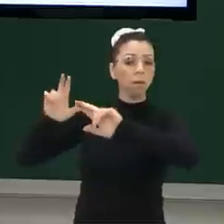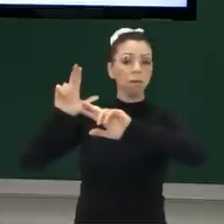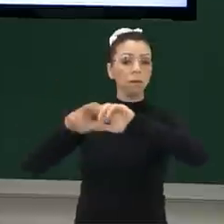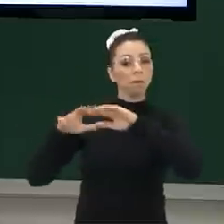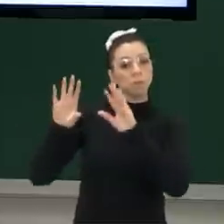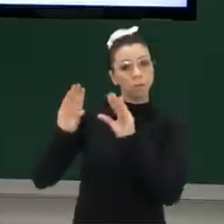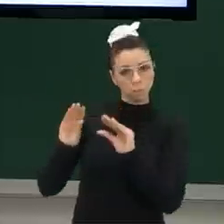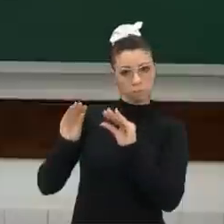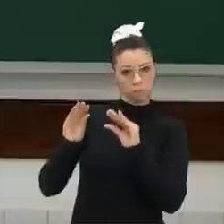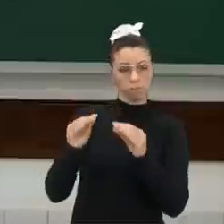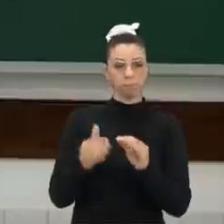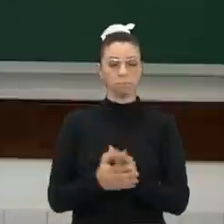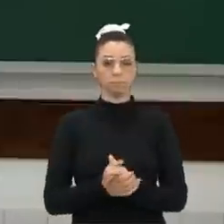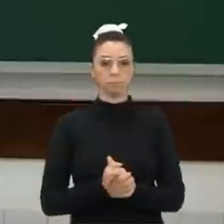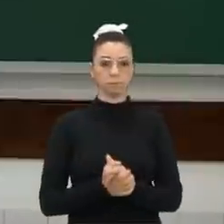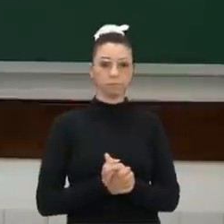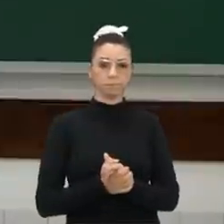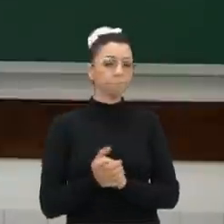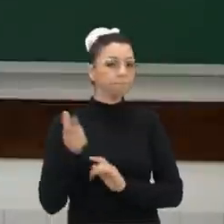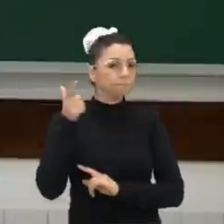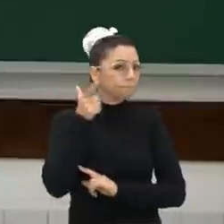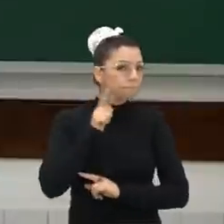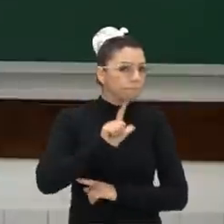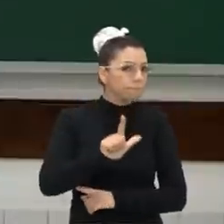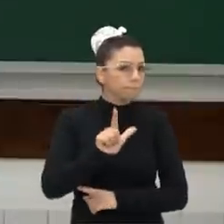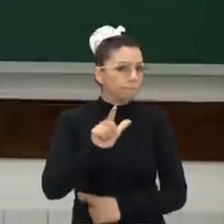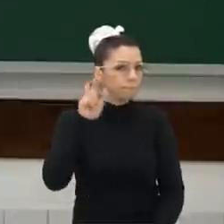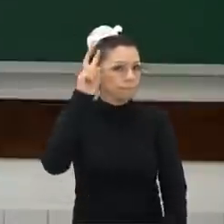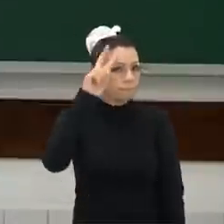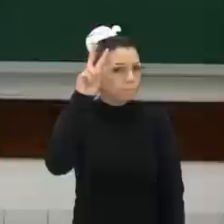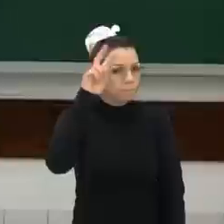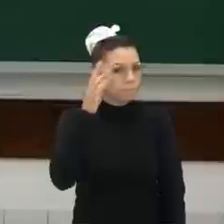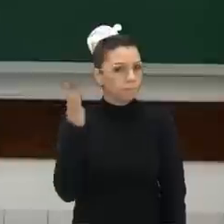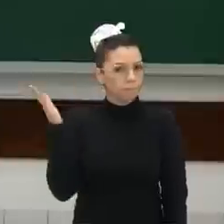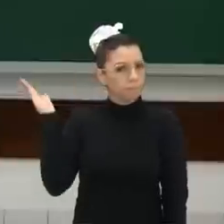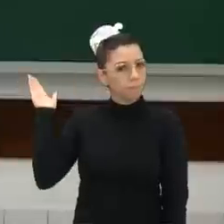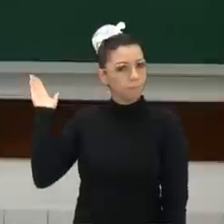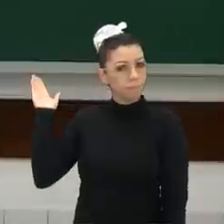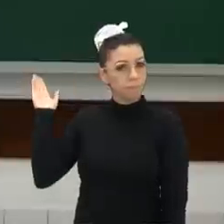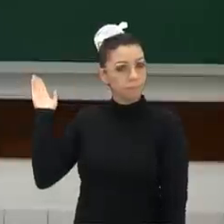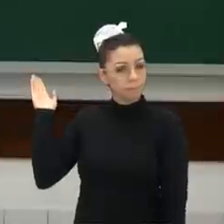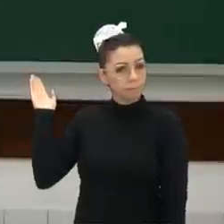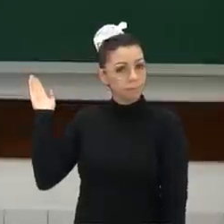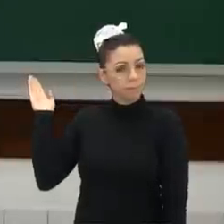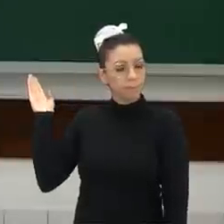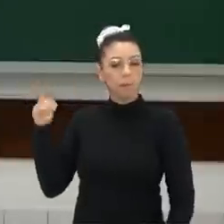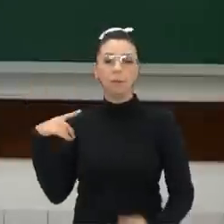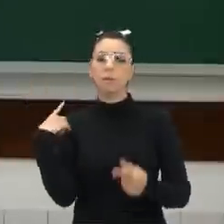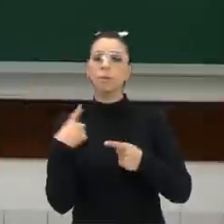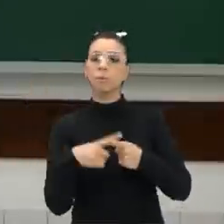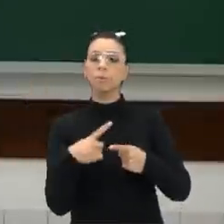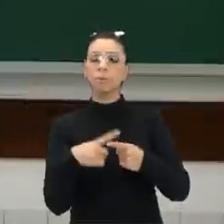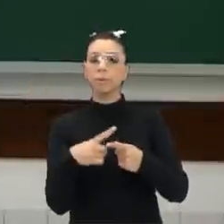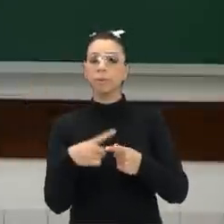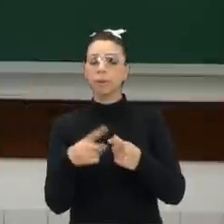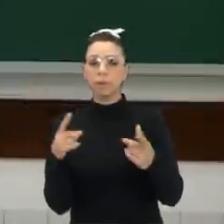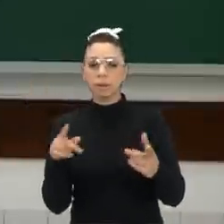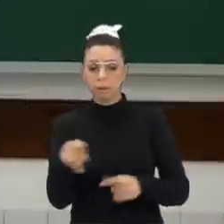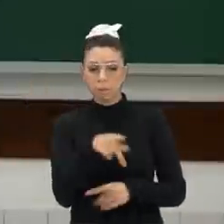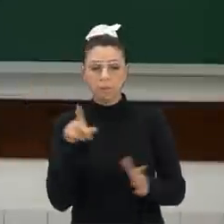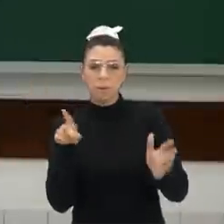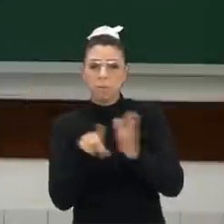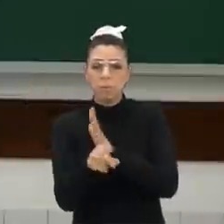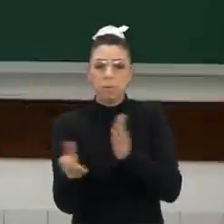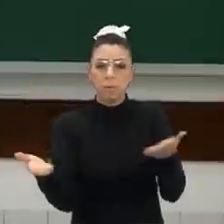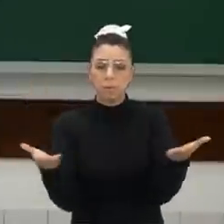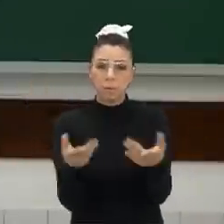para vocês? Conseguiram lembrar dessas furniture? Por que que a teacher está perguntando agora?